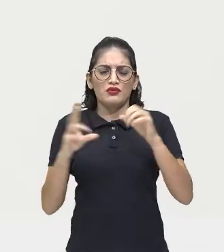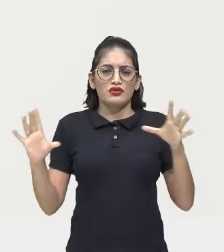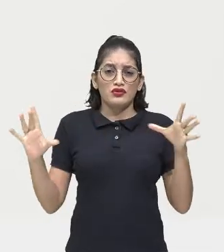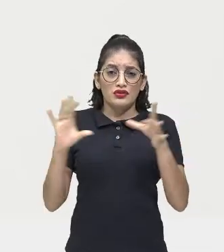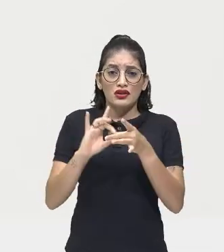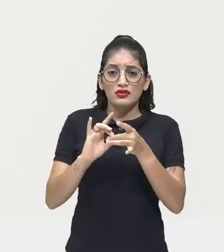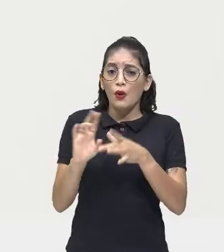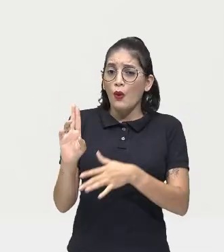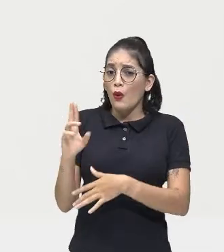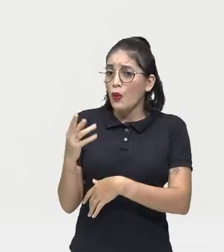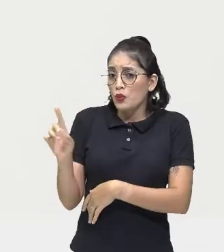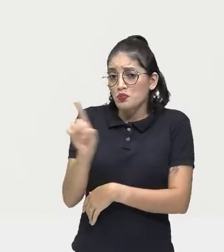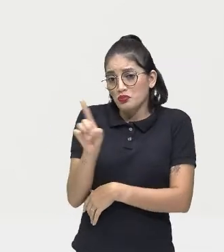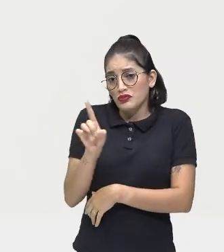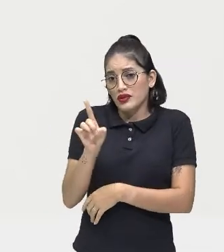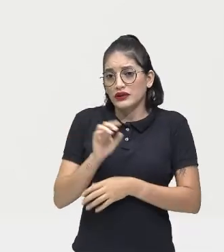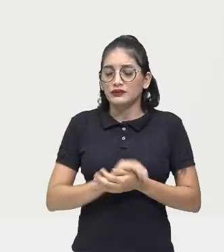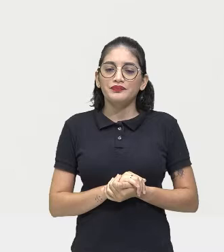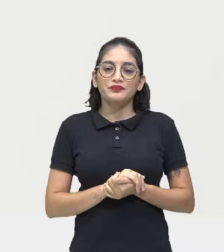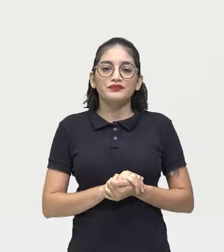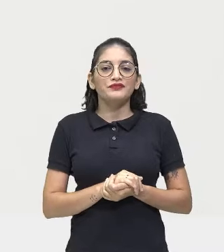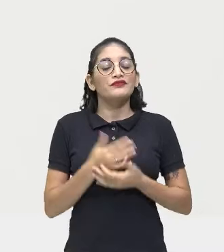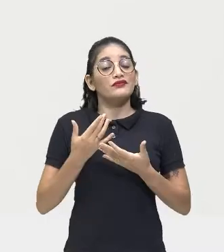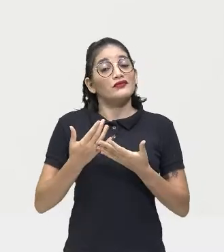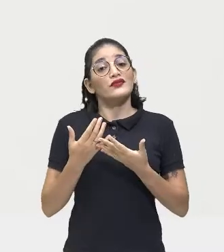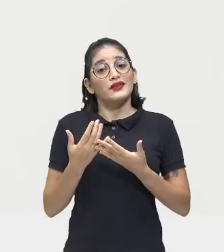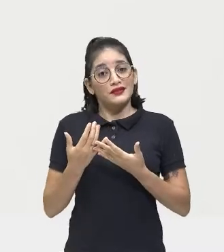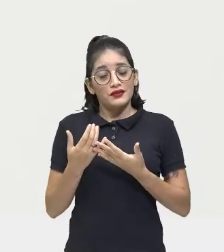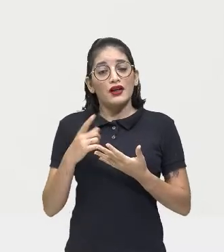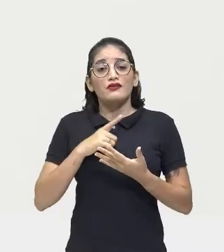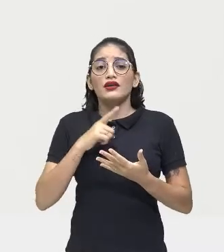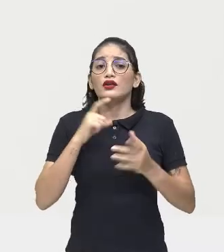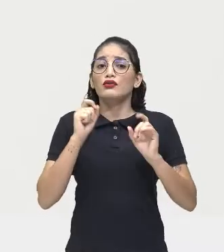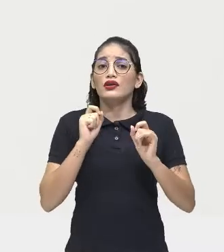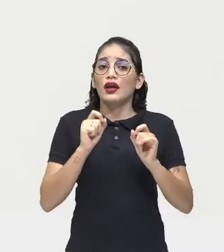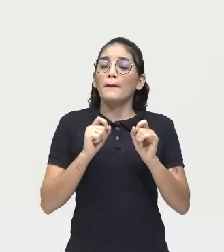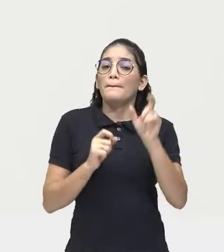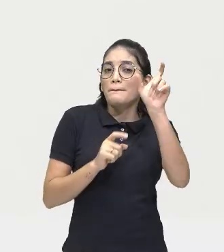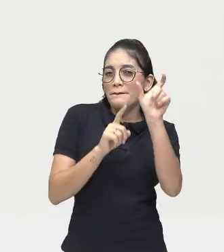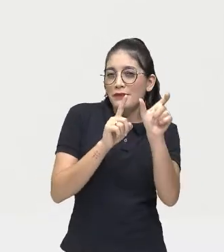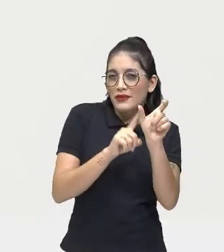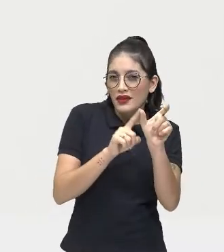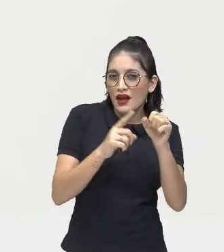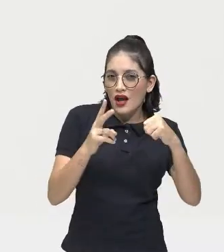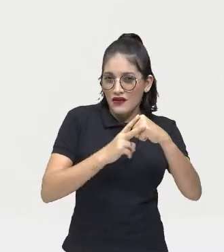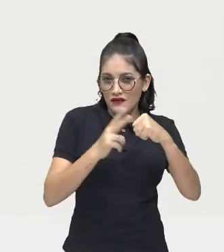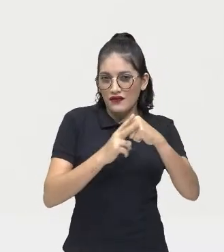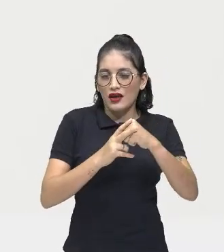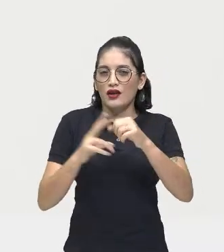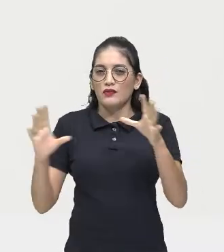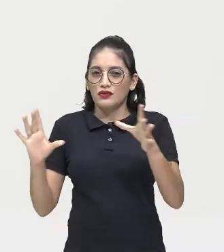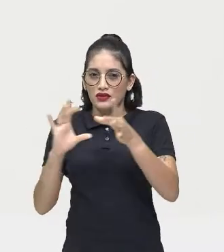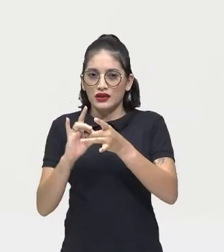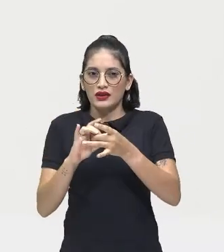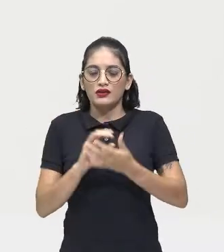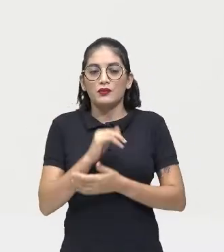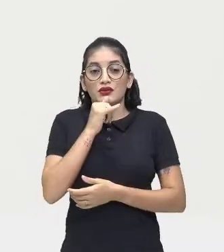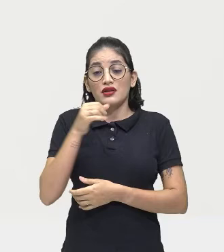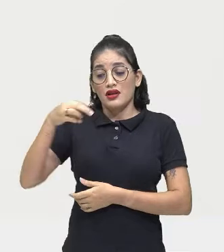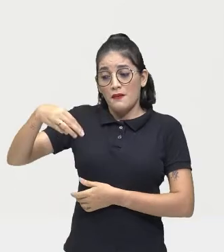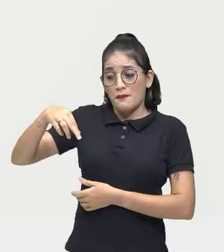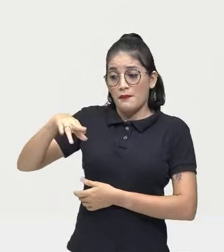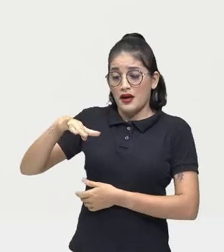ou não, certo? Geralmente, você vai ter a presença desse verbo de ligação. Maria parece